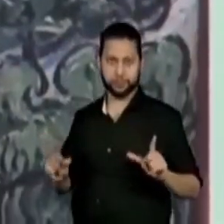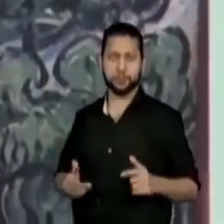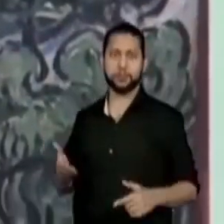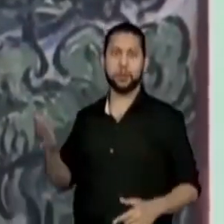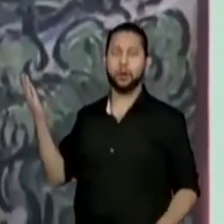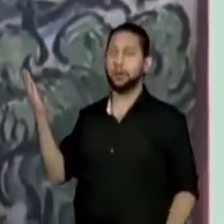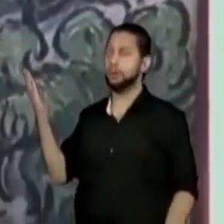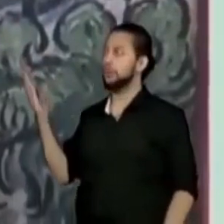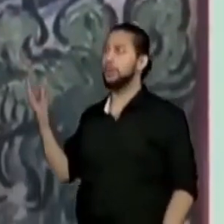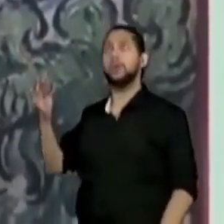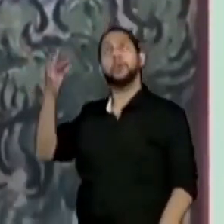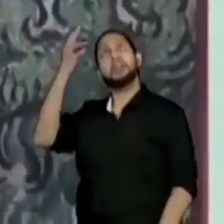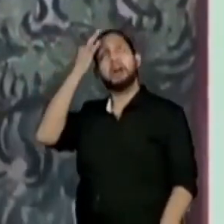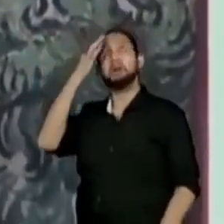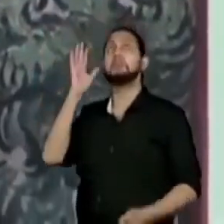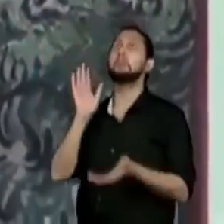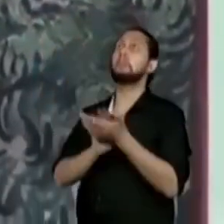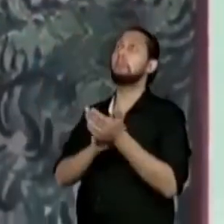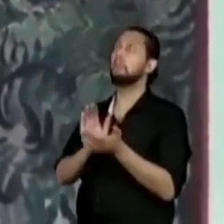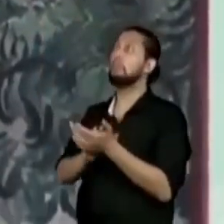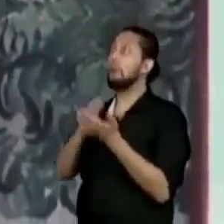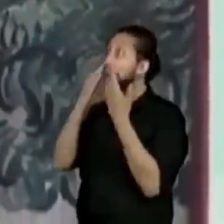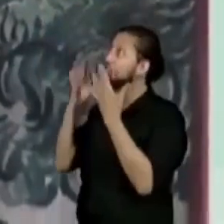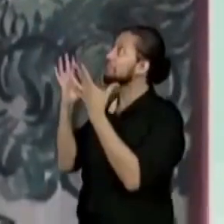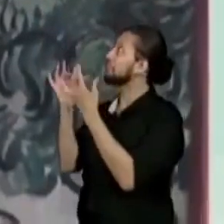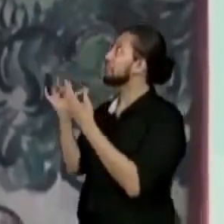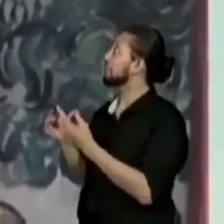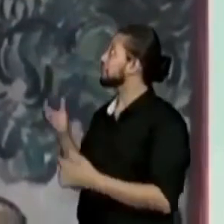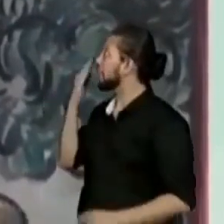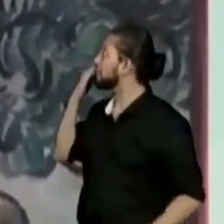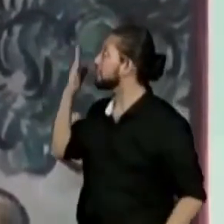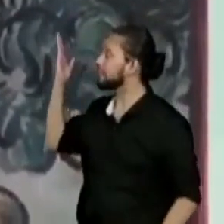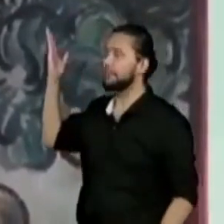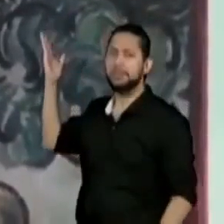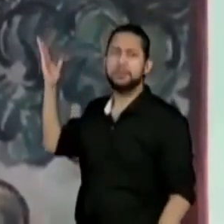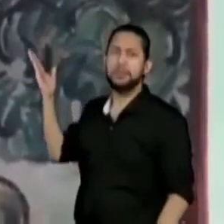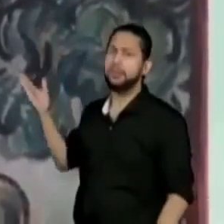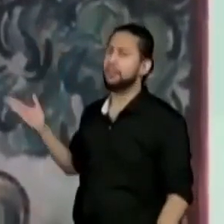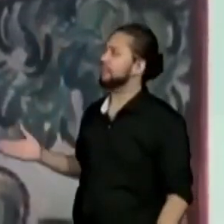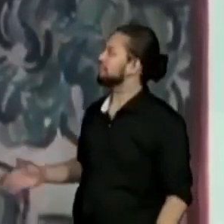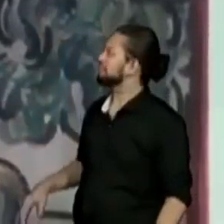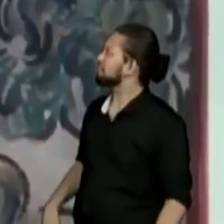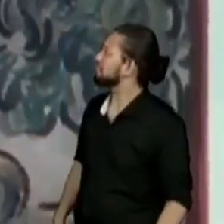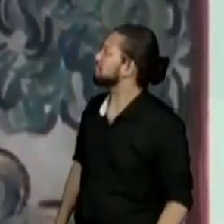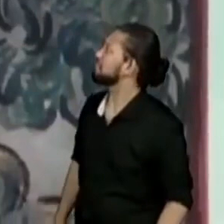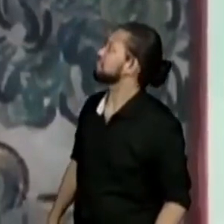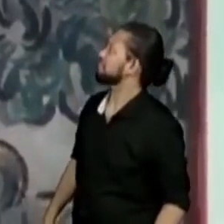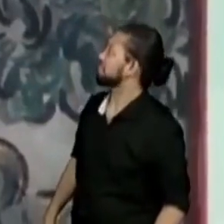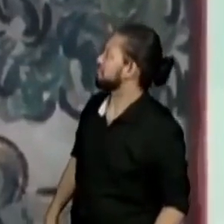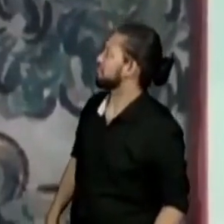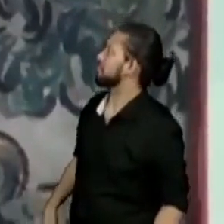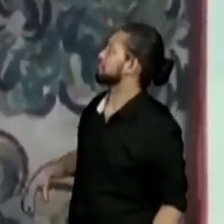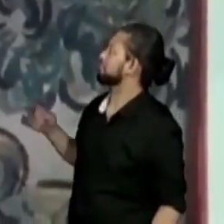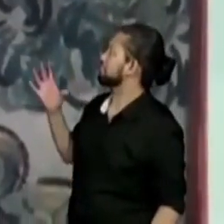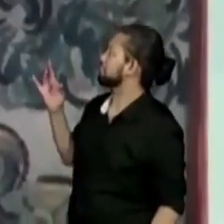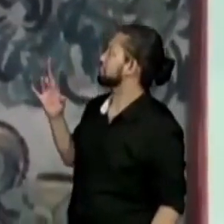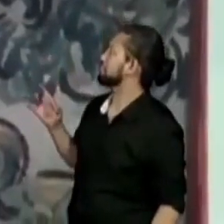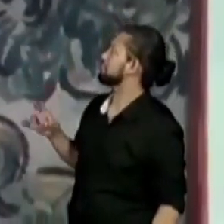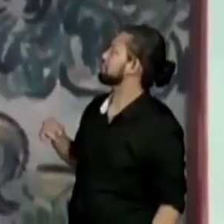Olha o oráculo mostrando todos os detalhes da obra para vocês hein aí não tem desculpa